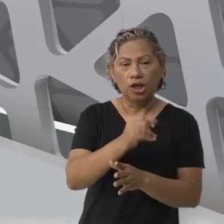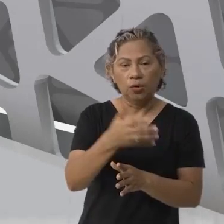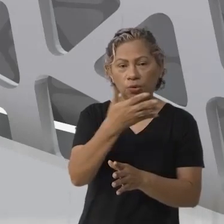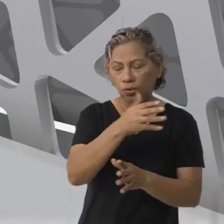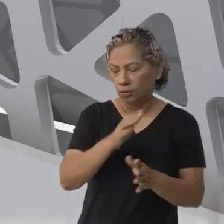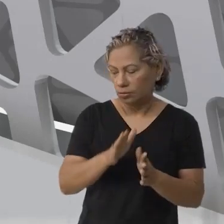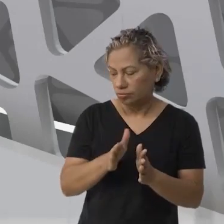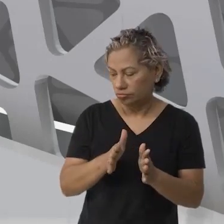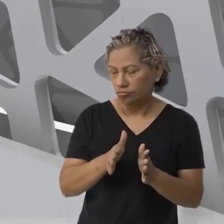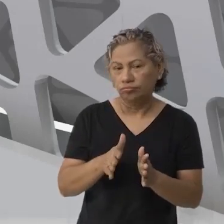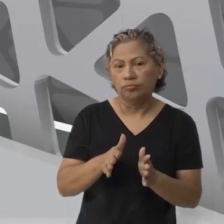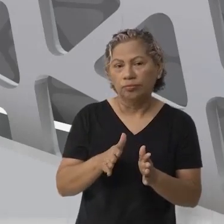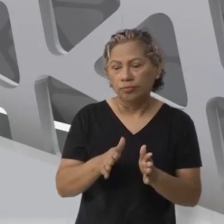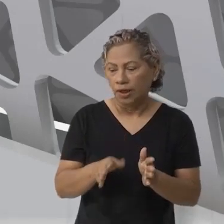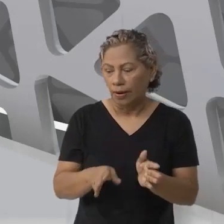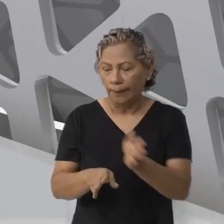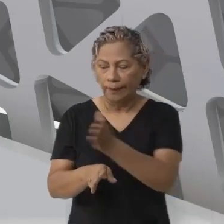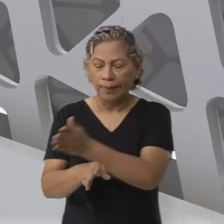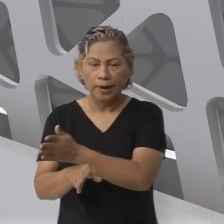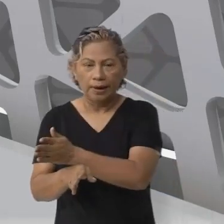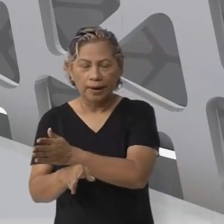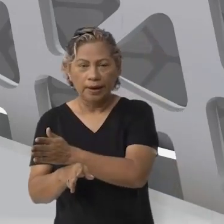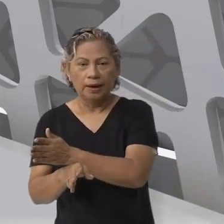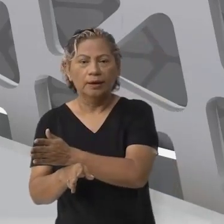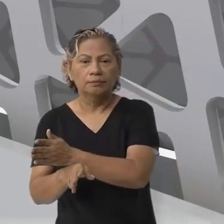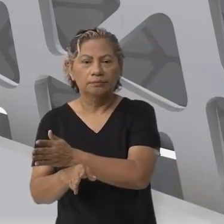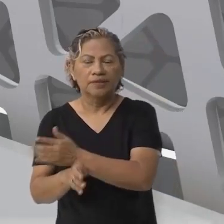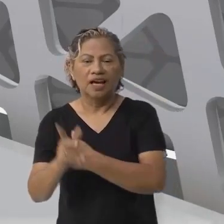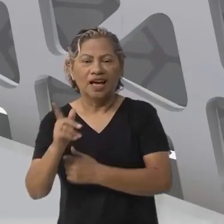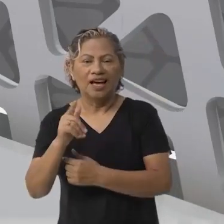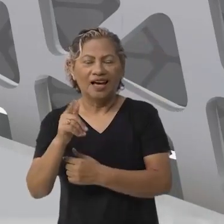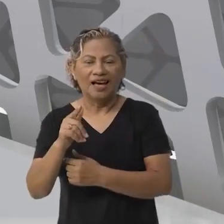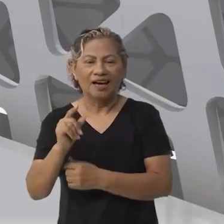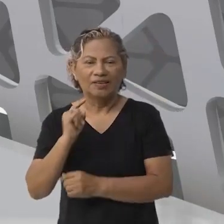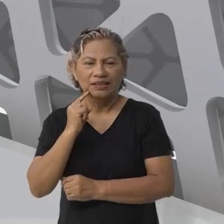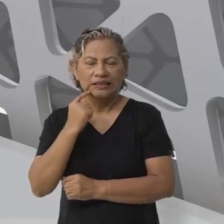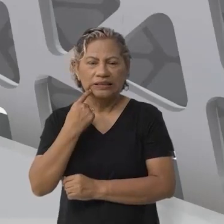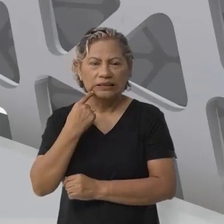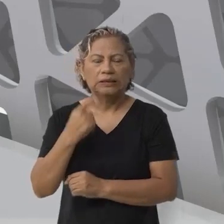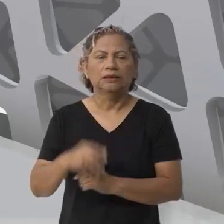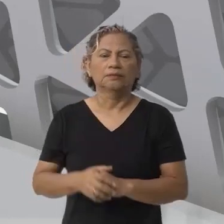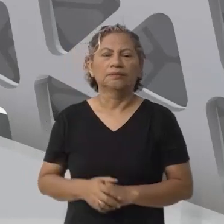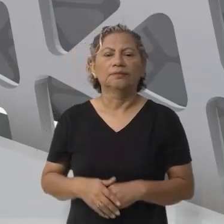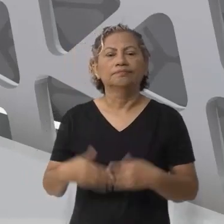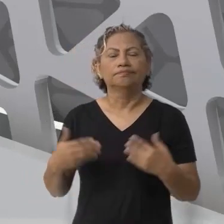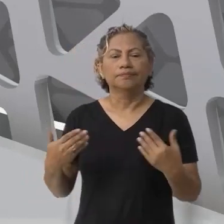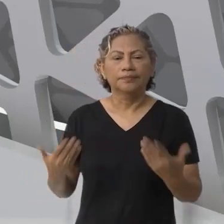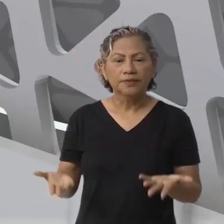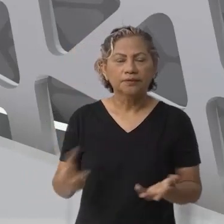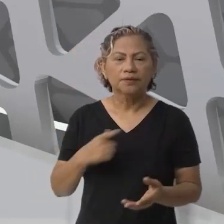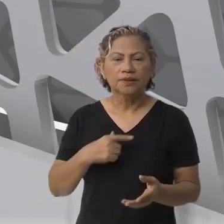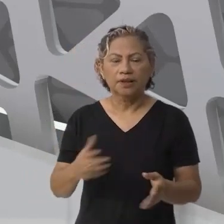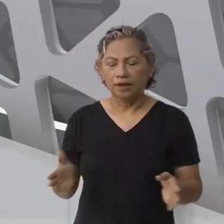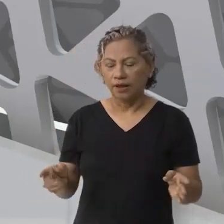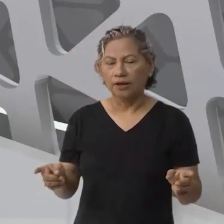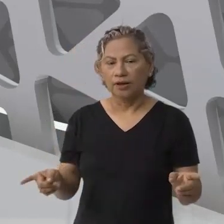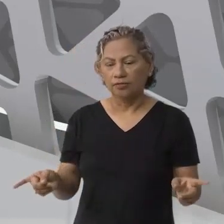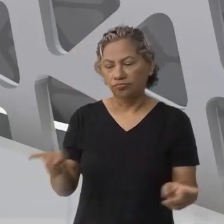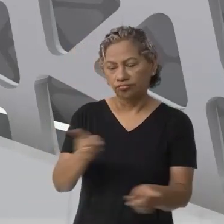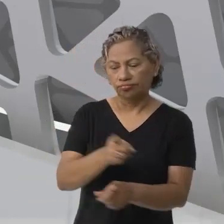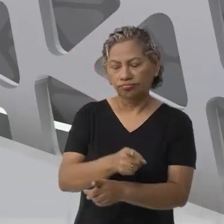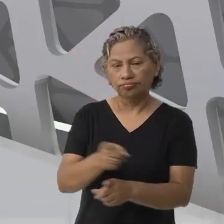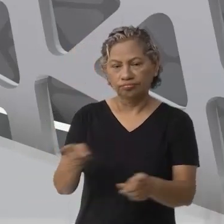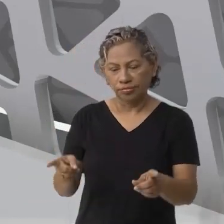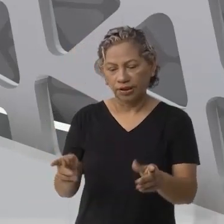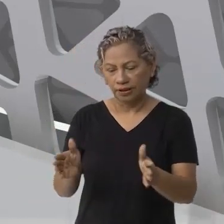águas dos rios e as águas do mar. Então, é uma vegetação acostumada com essa água salgada e doce ao mesmo tempo. E também